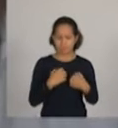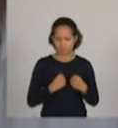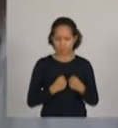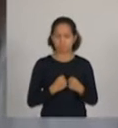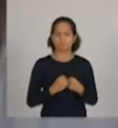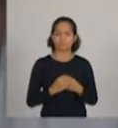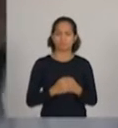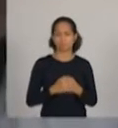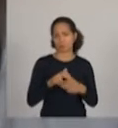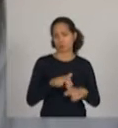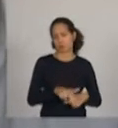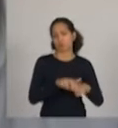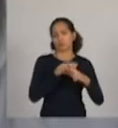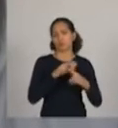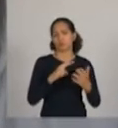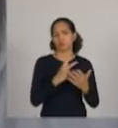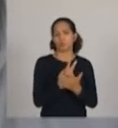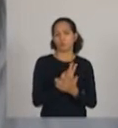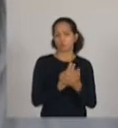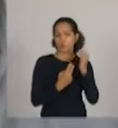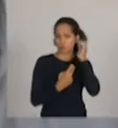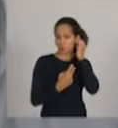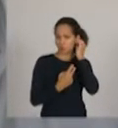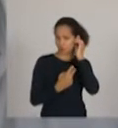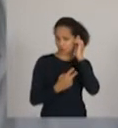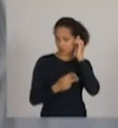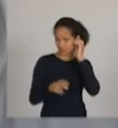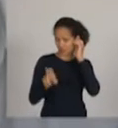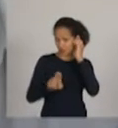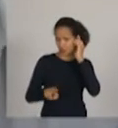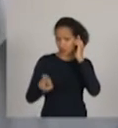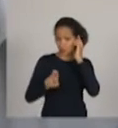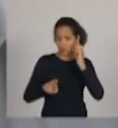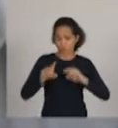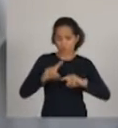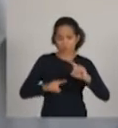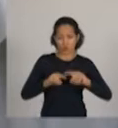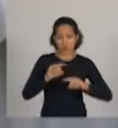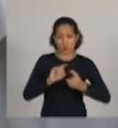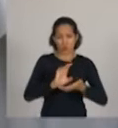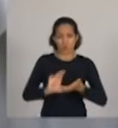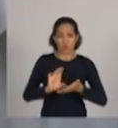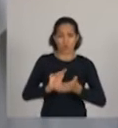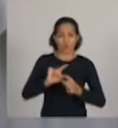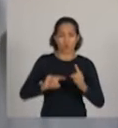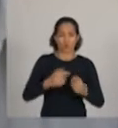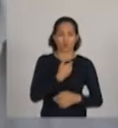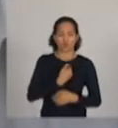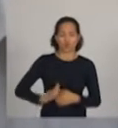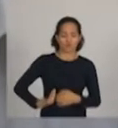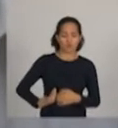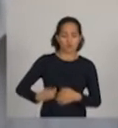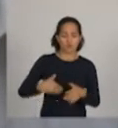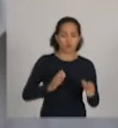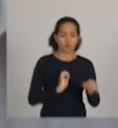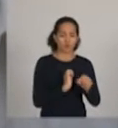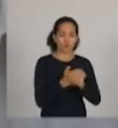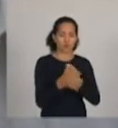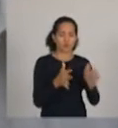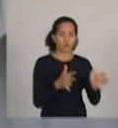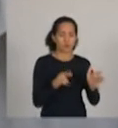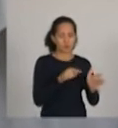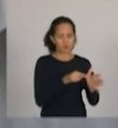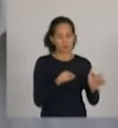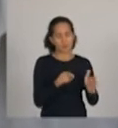fatos que aconteceram durante o uso dos recursos públicos durante a pandemia. Foi um misto assim,